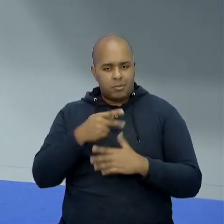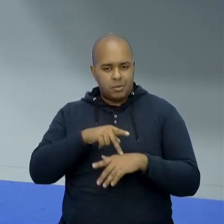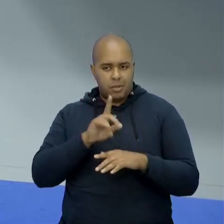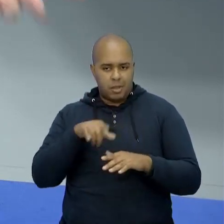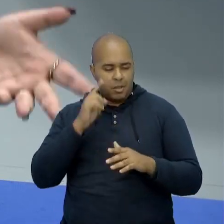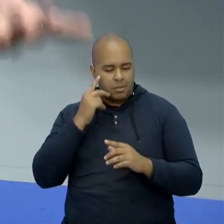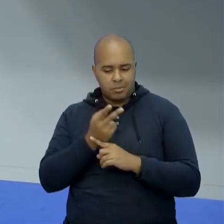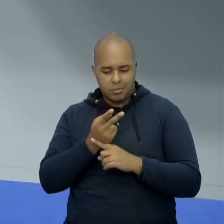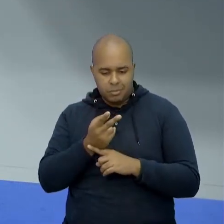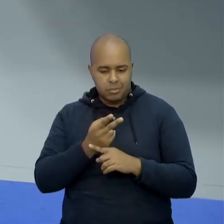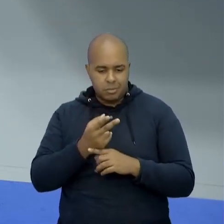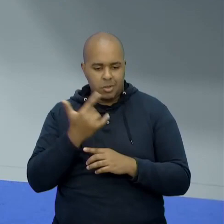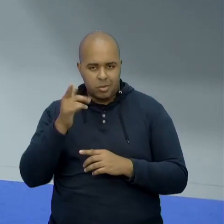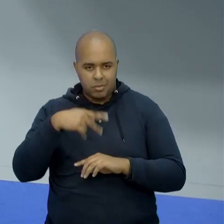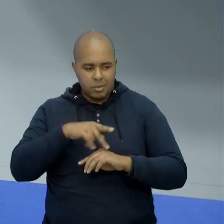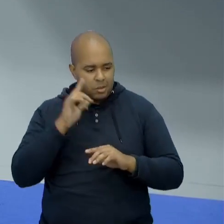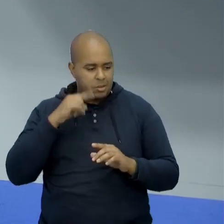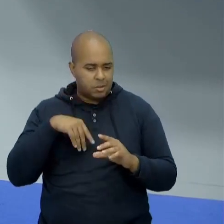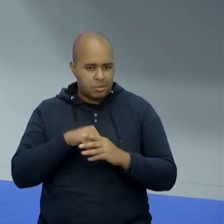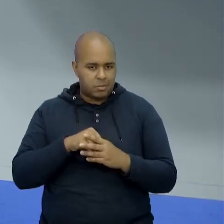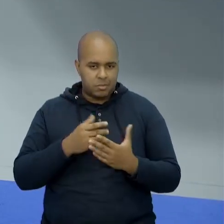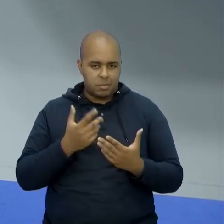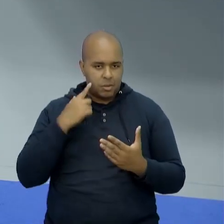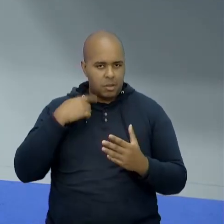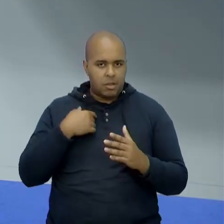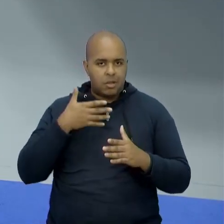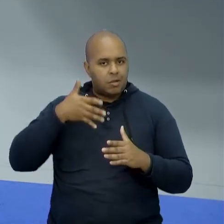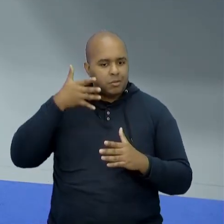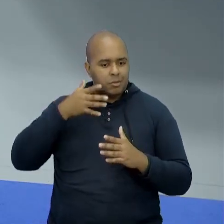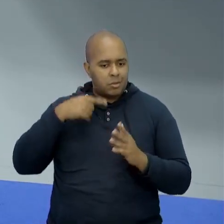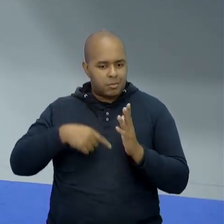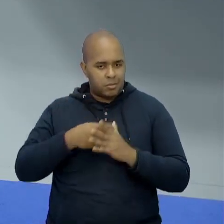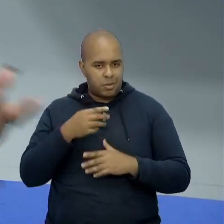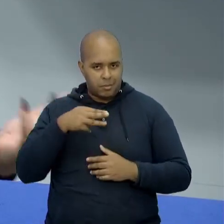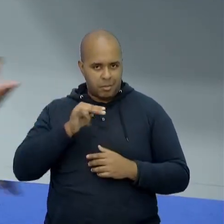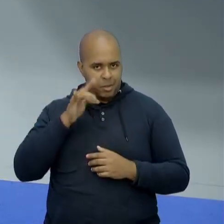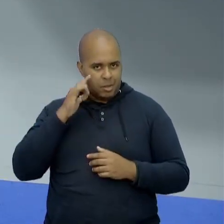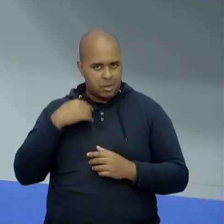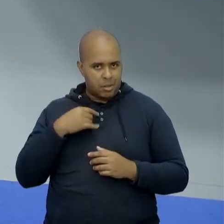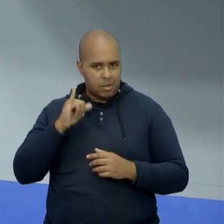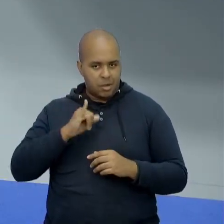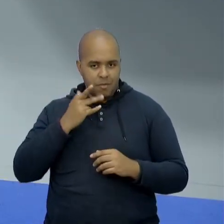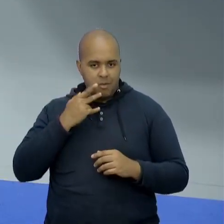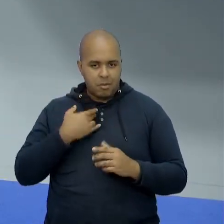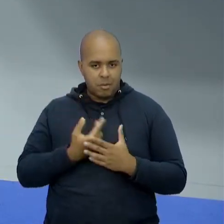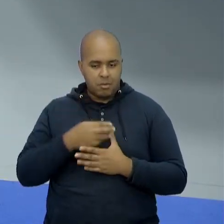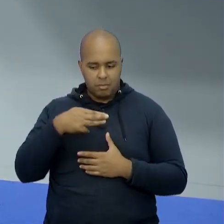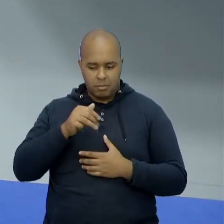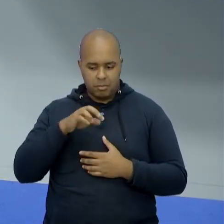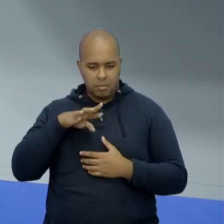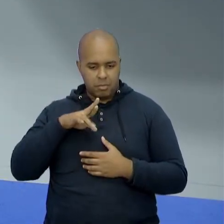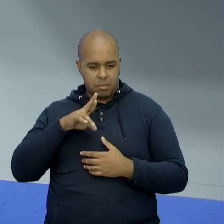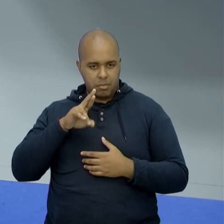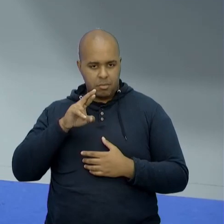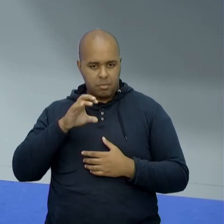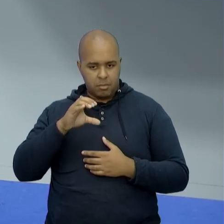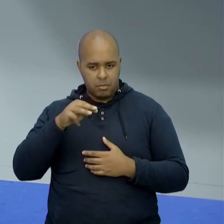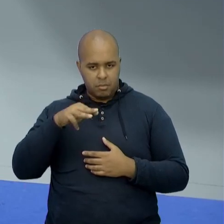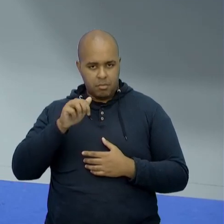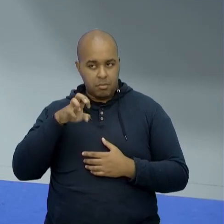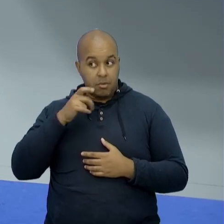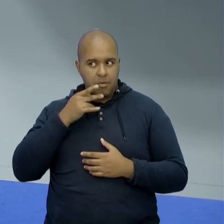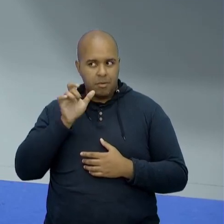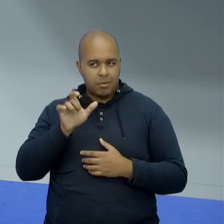são explorados por outros países? Tem um discurso lá da primeira-ministra da Itália, né, falando com o Macron, que ela até comentou